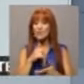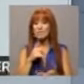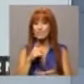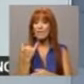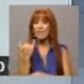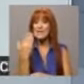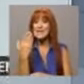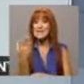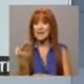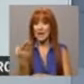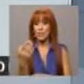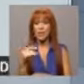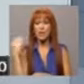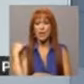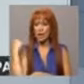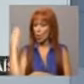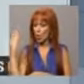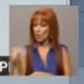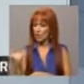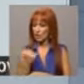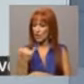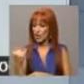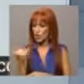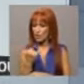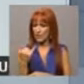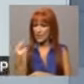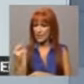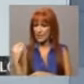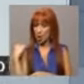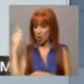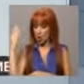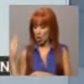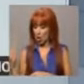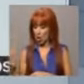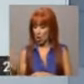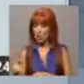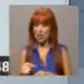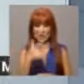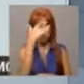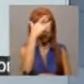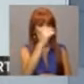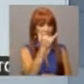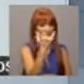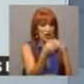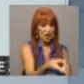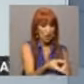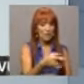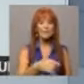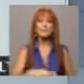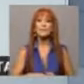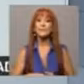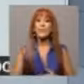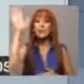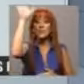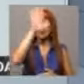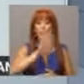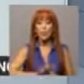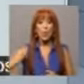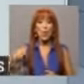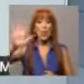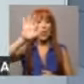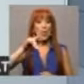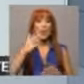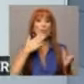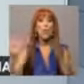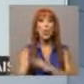27 graus e o litoral 22, 23 na costa vicentina, Setúbal com 29 graus Celsius. Em todo o território, o